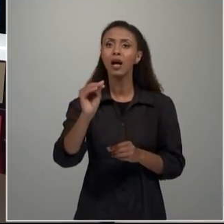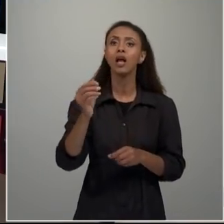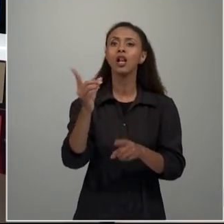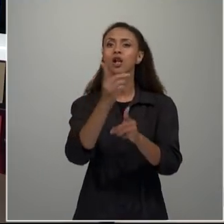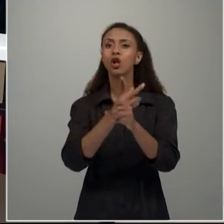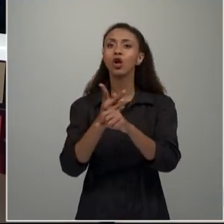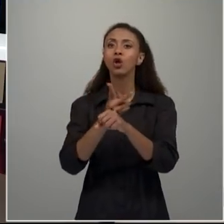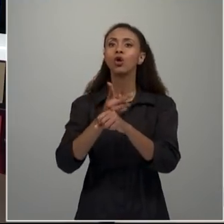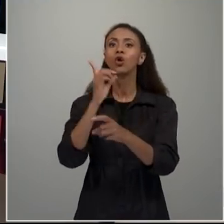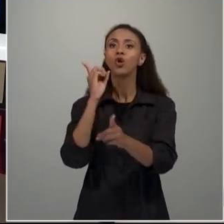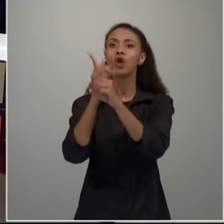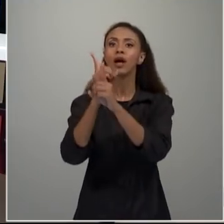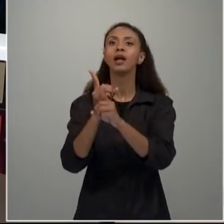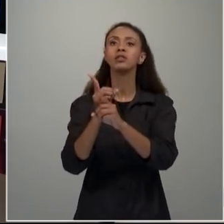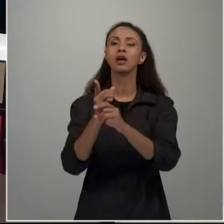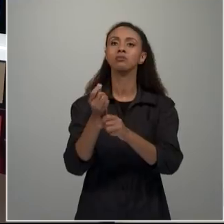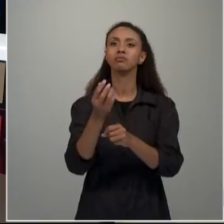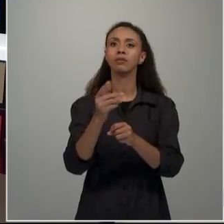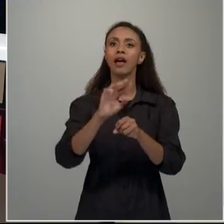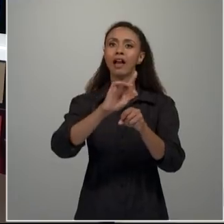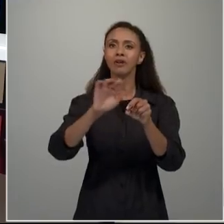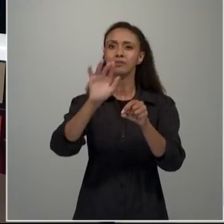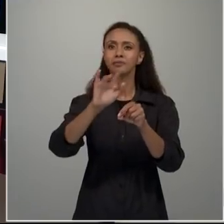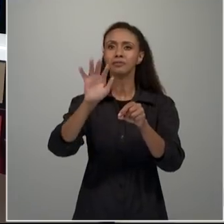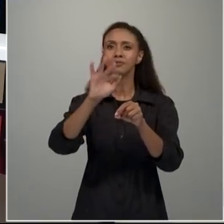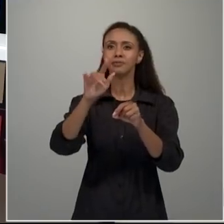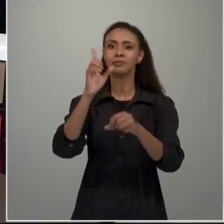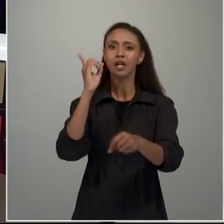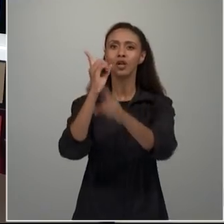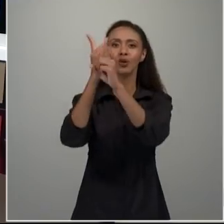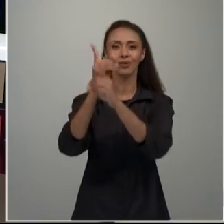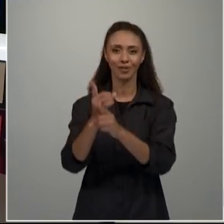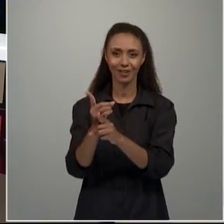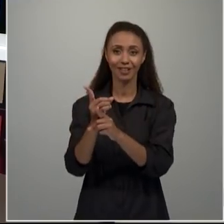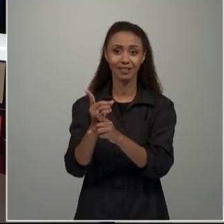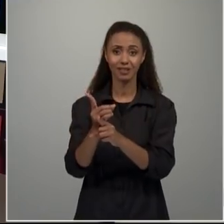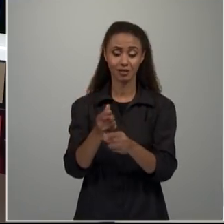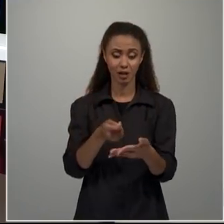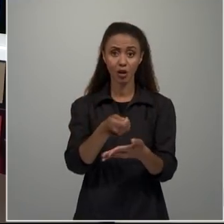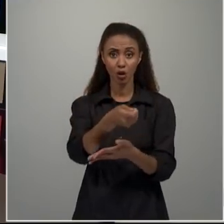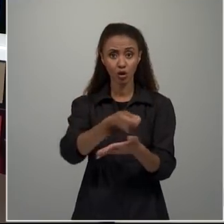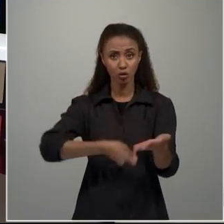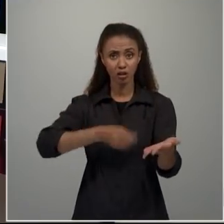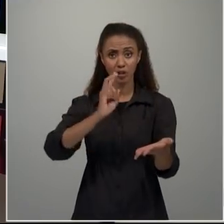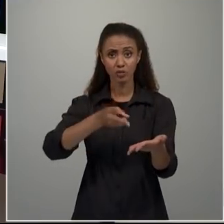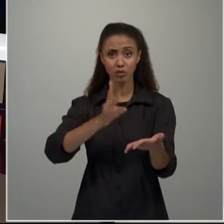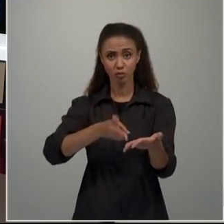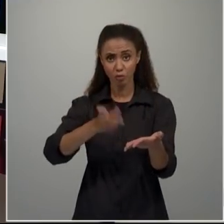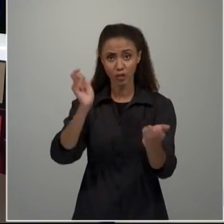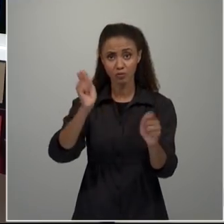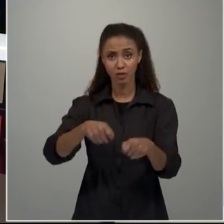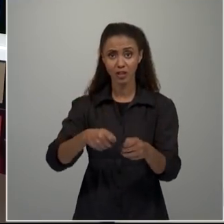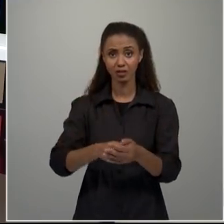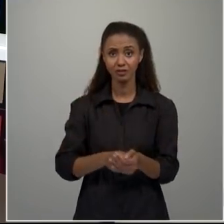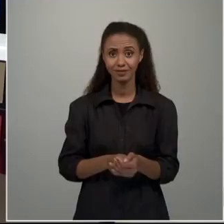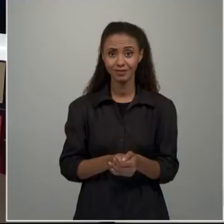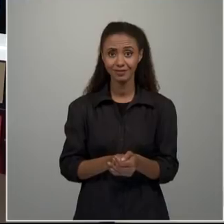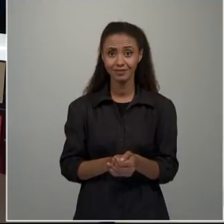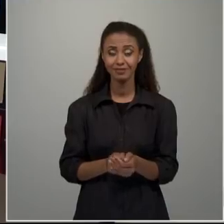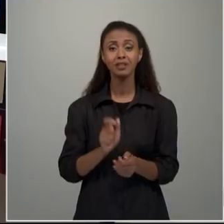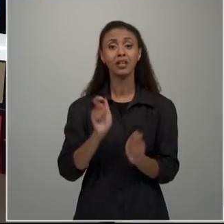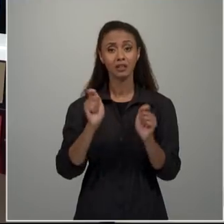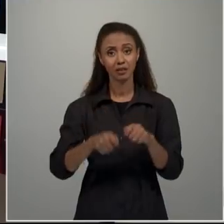dos números faz o find fácil localizar no próprio texto que você vai conseguir localizar palavras e números